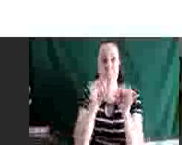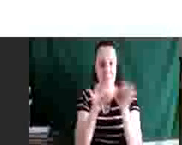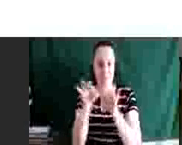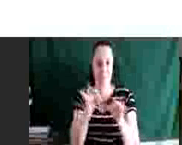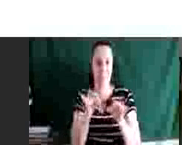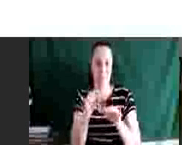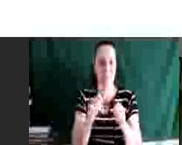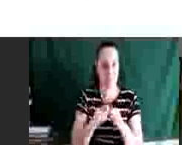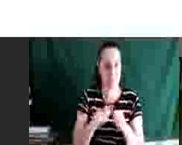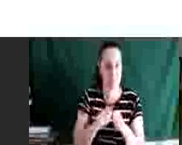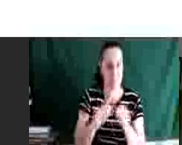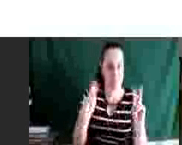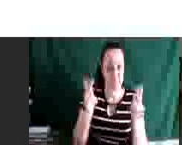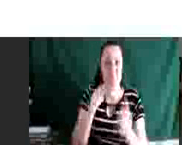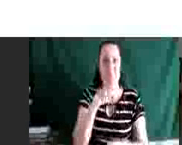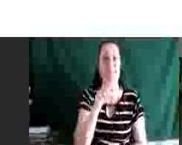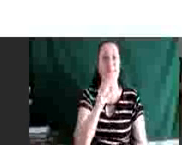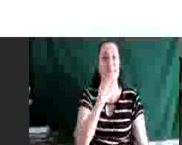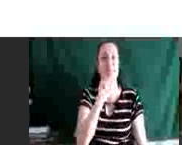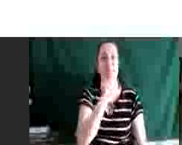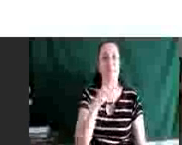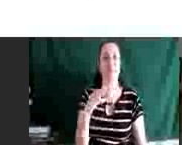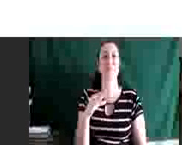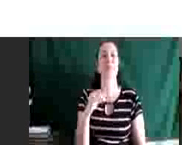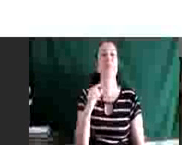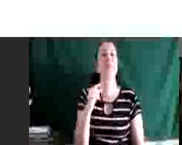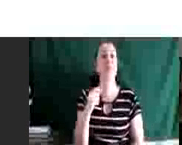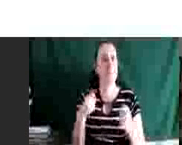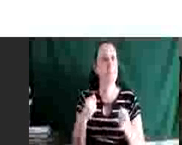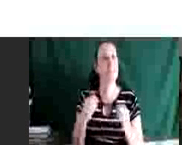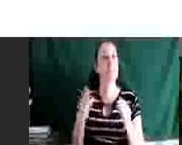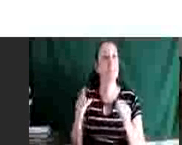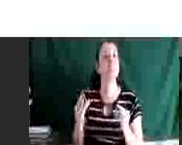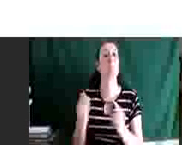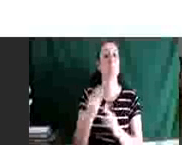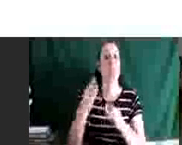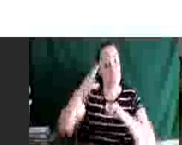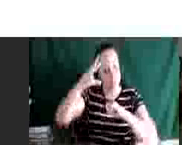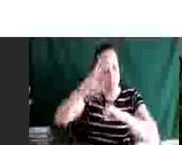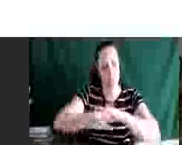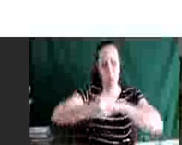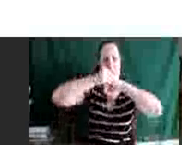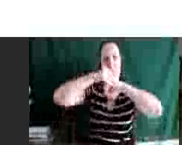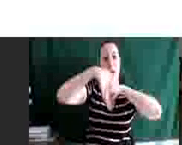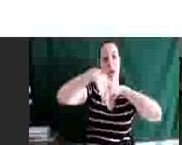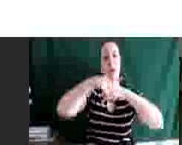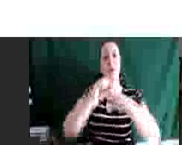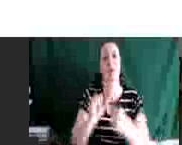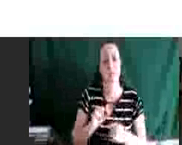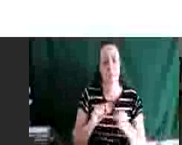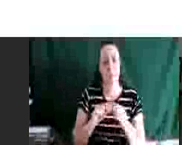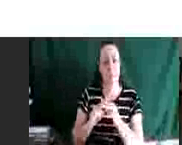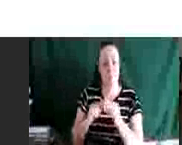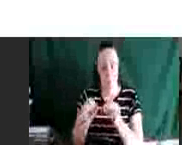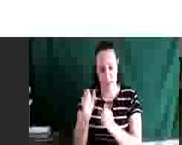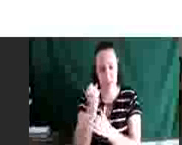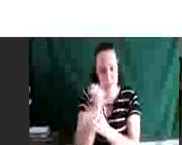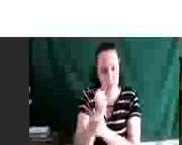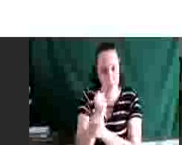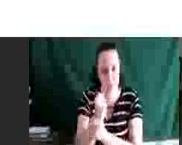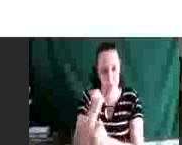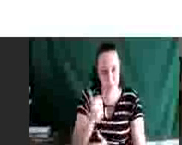podem passar informações para você, né? Aí você pode, estando lá dentro, você tem que escalonar privilégios, obter contas